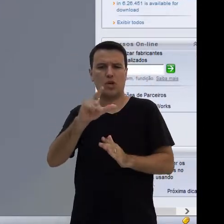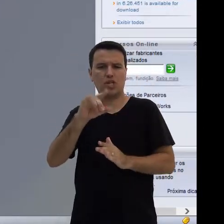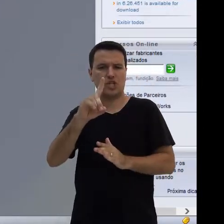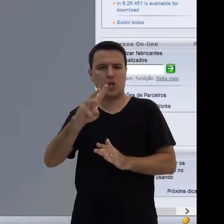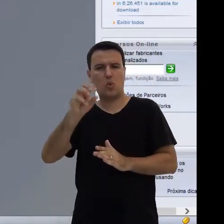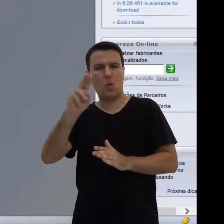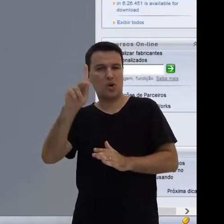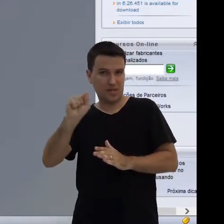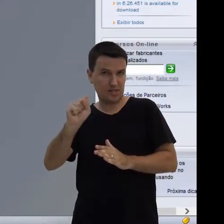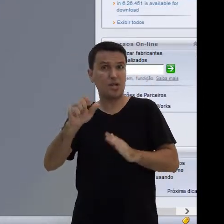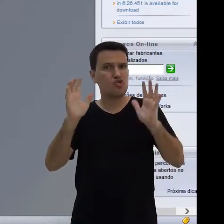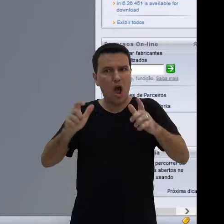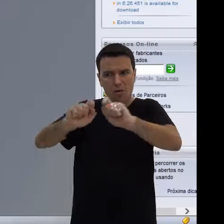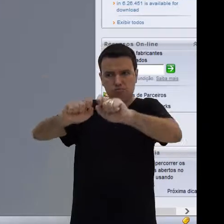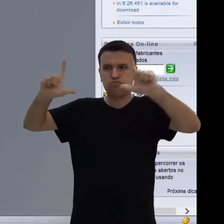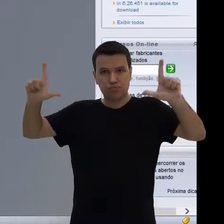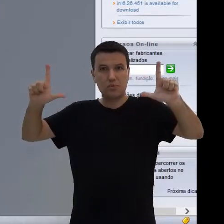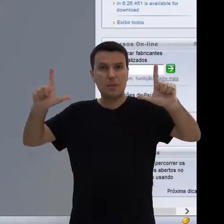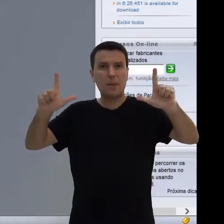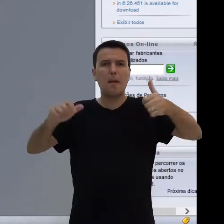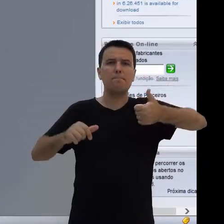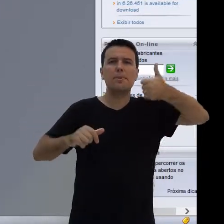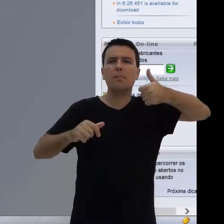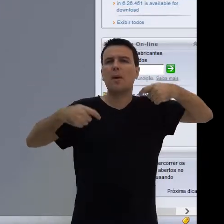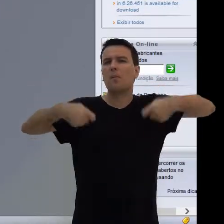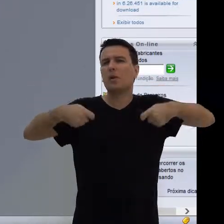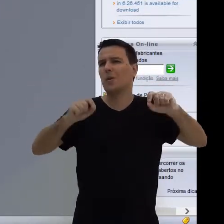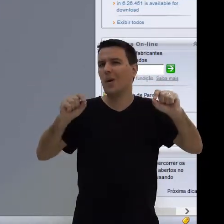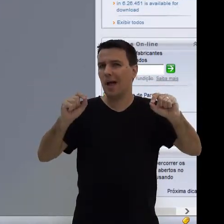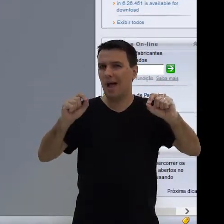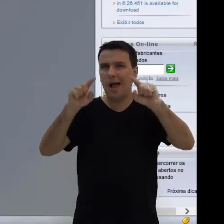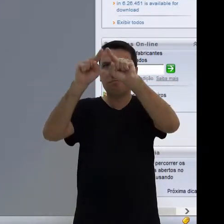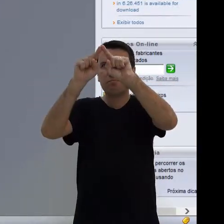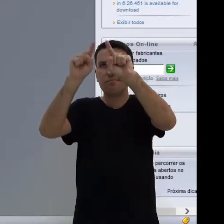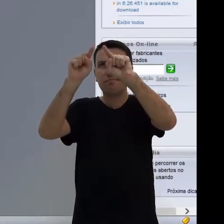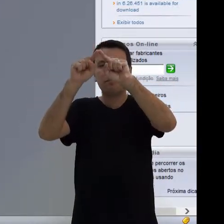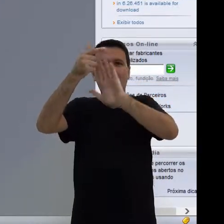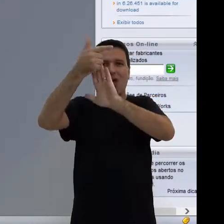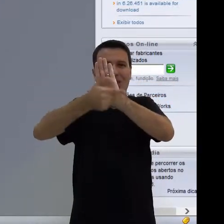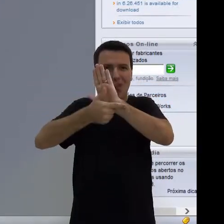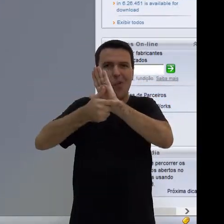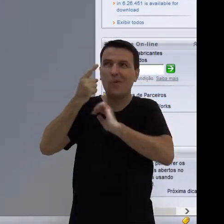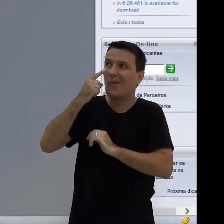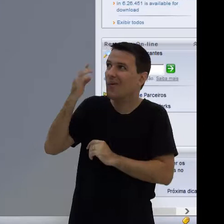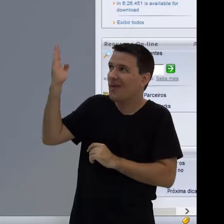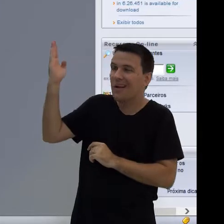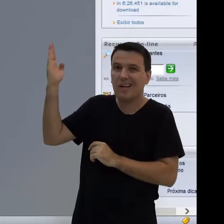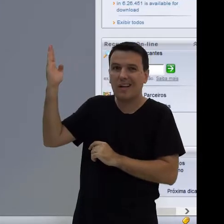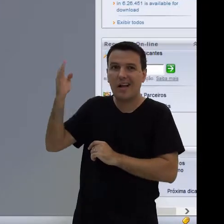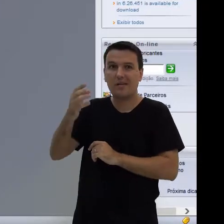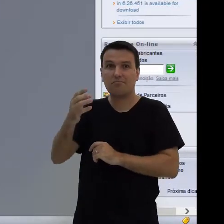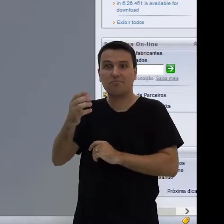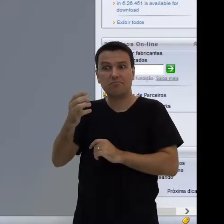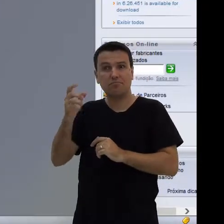aqui com o programa aberto, a primeira coisa sempre é criar um novo documento de peça. Então você vai vir com o seu mouse aqui